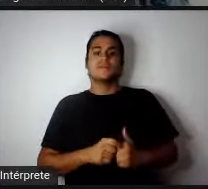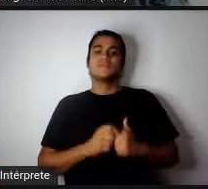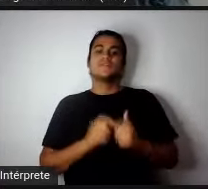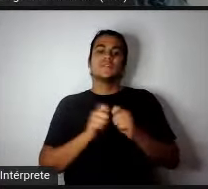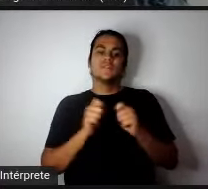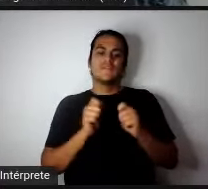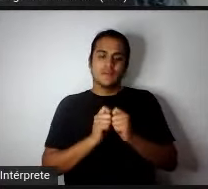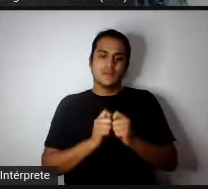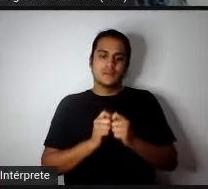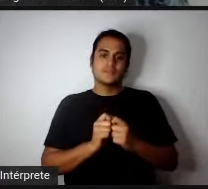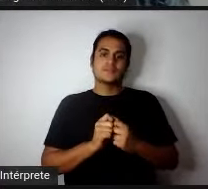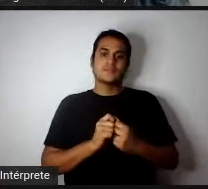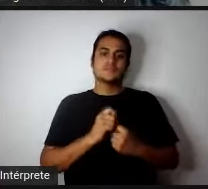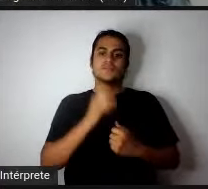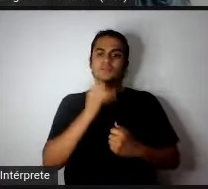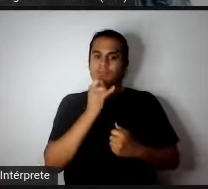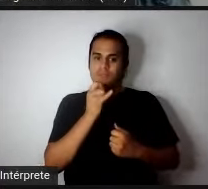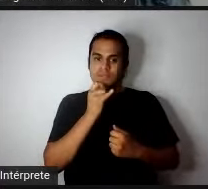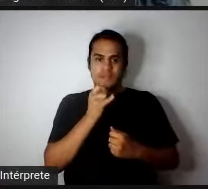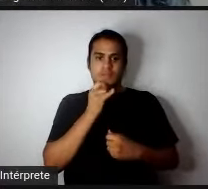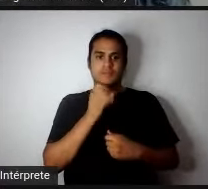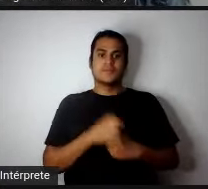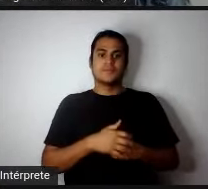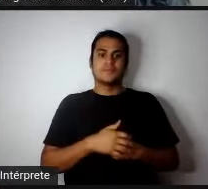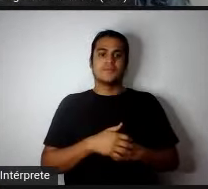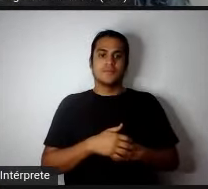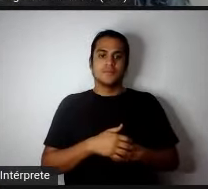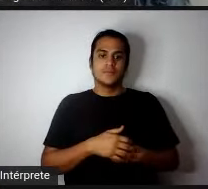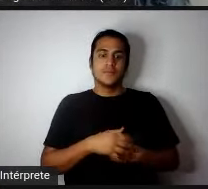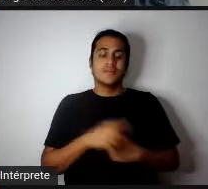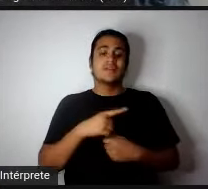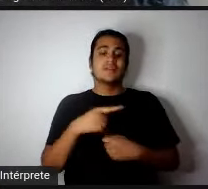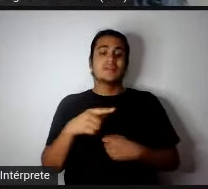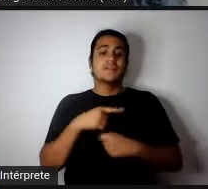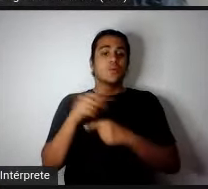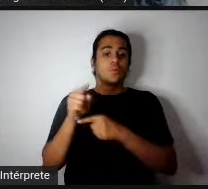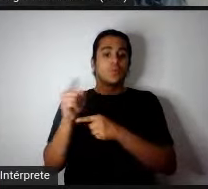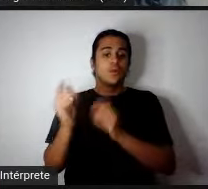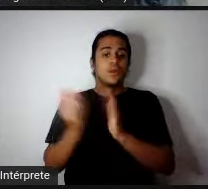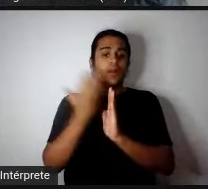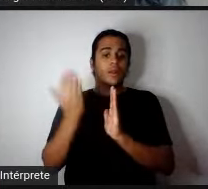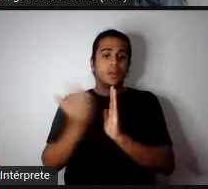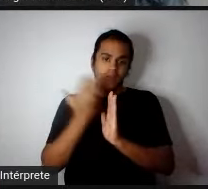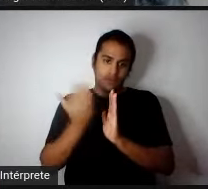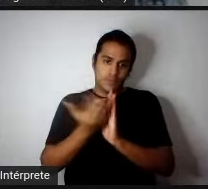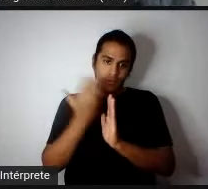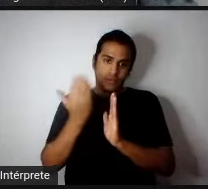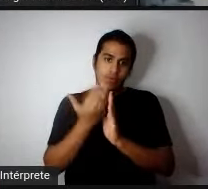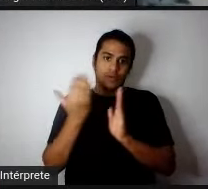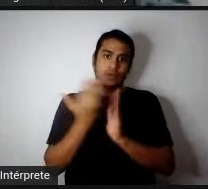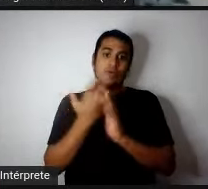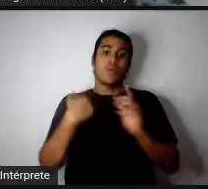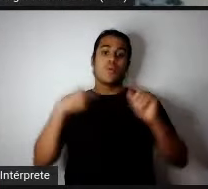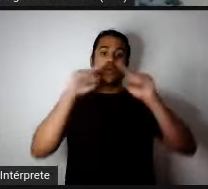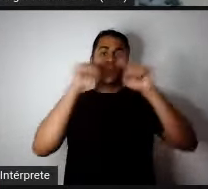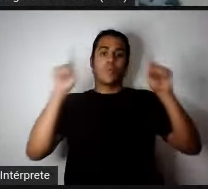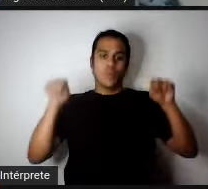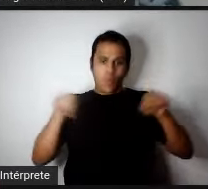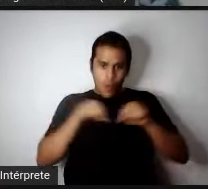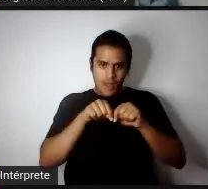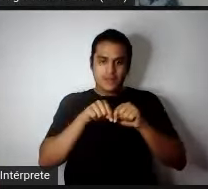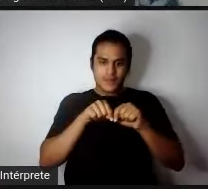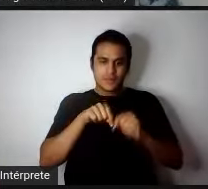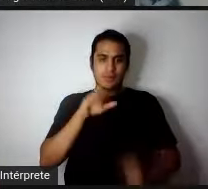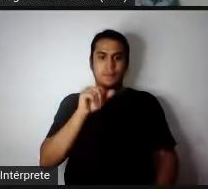é Matisse e vai fazendo. Eu tenho um livro que mostra um quadro de Matisse que